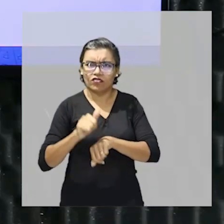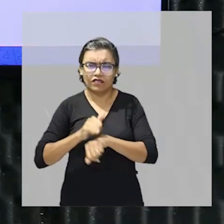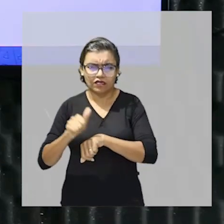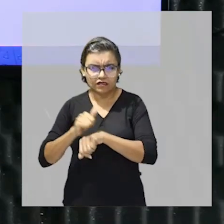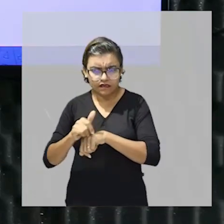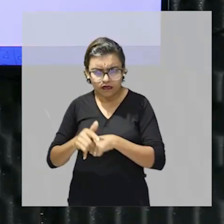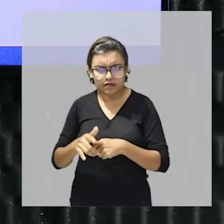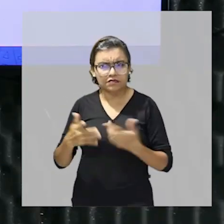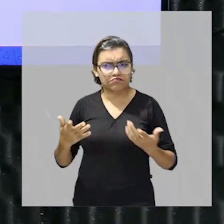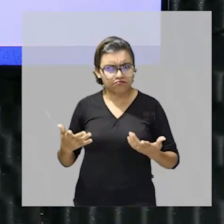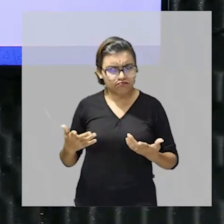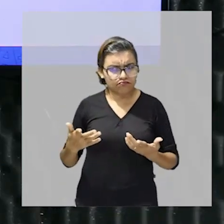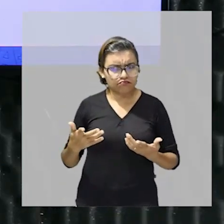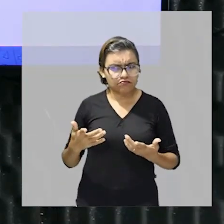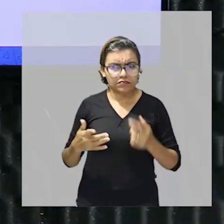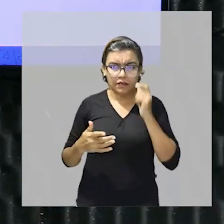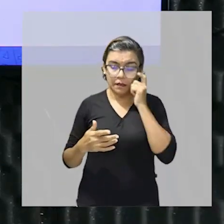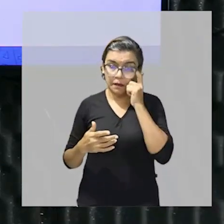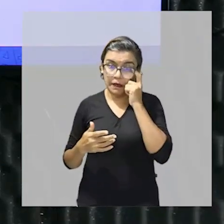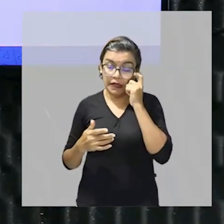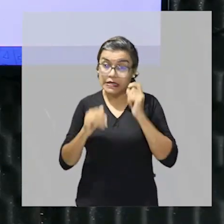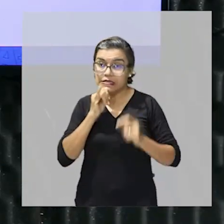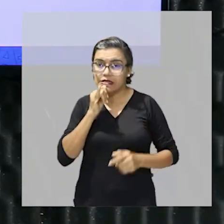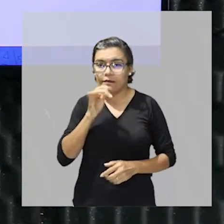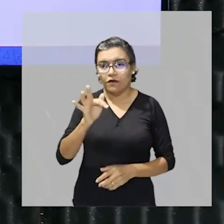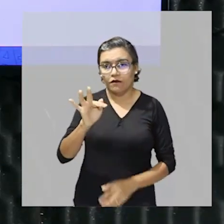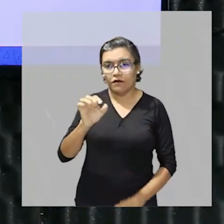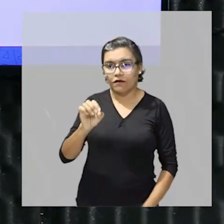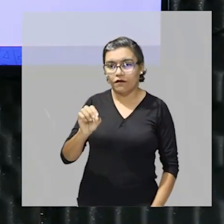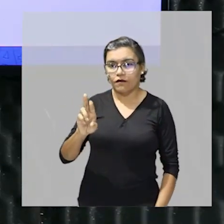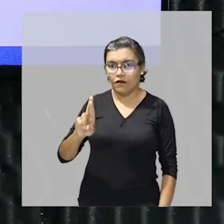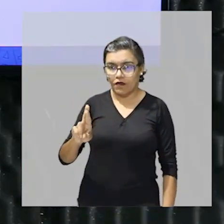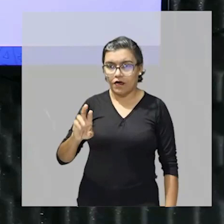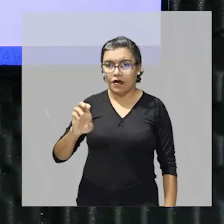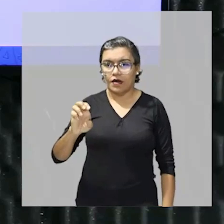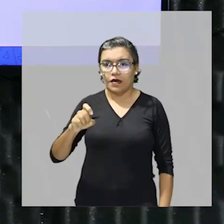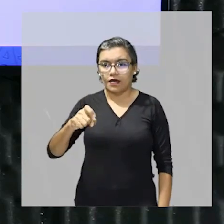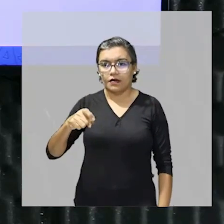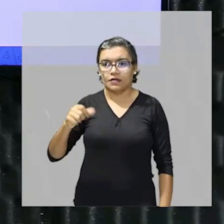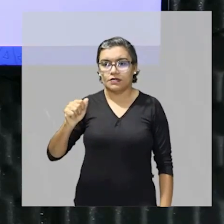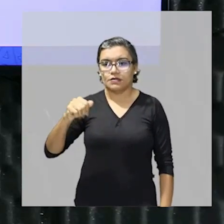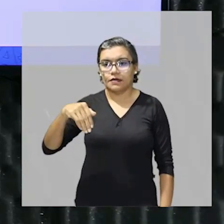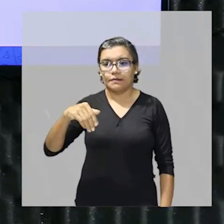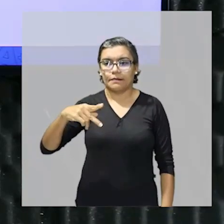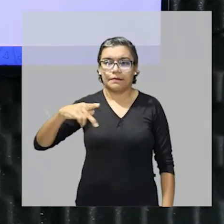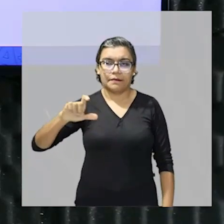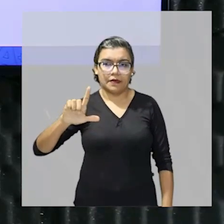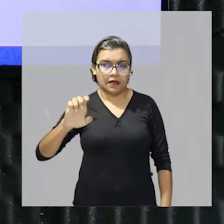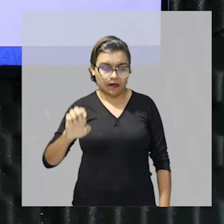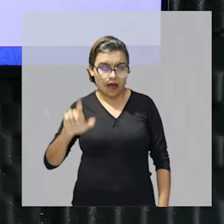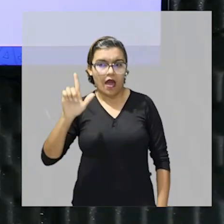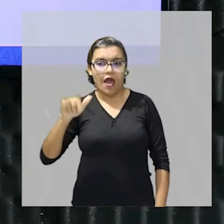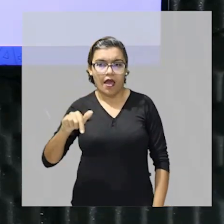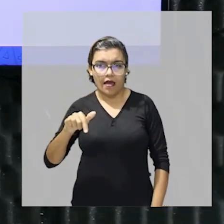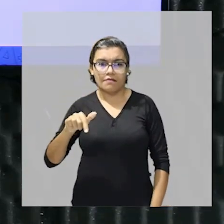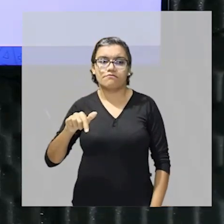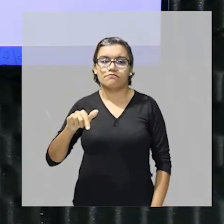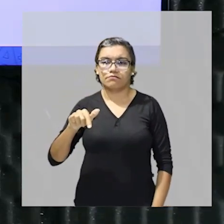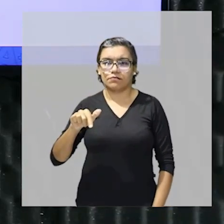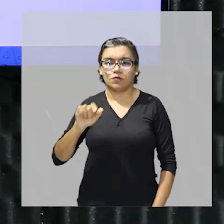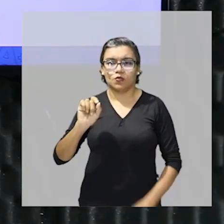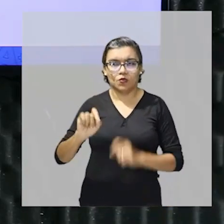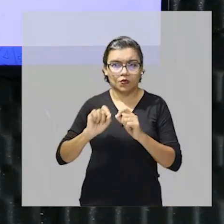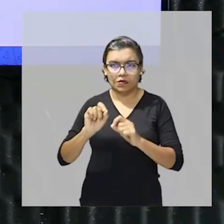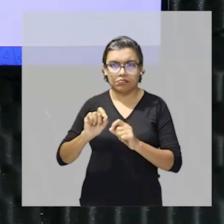example é um marcador de exemplificação, não é oposição. Letra C, if